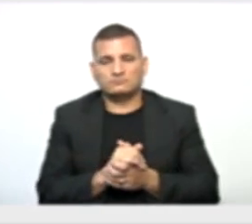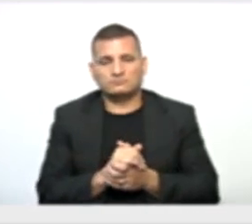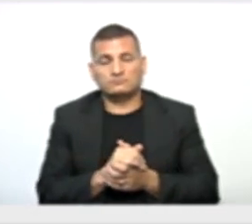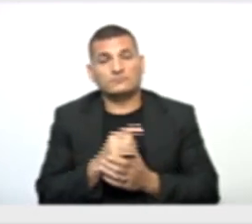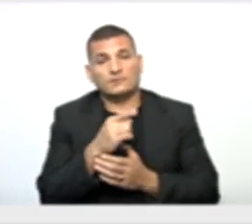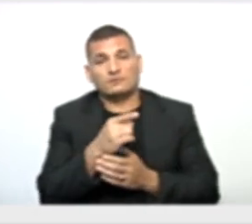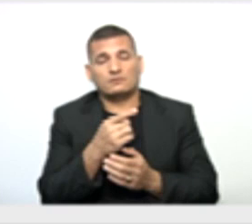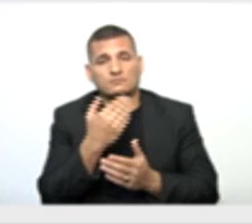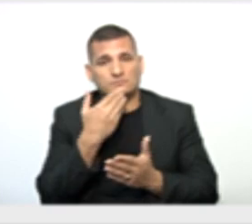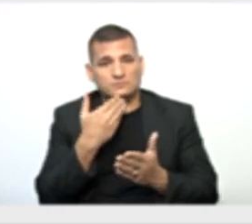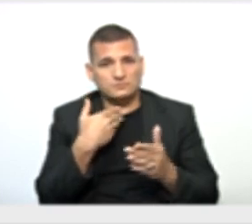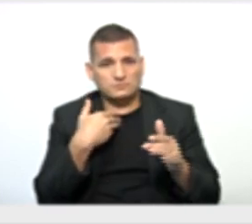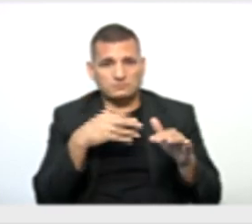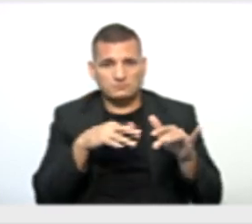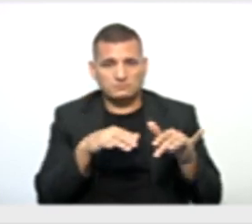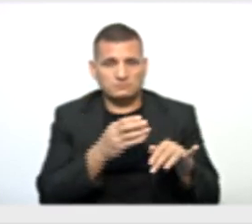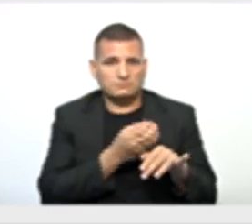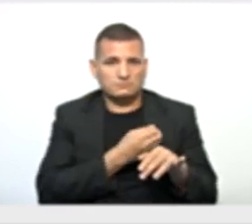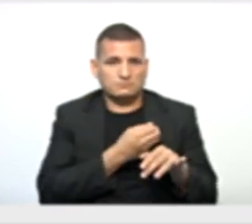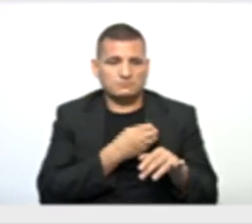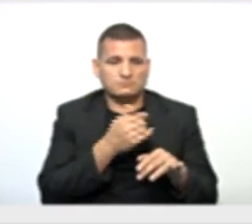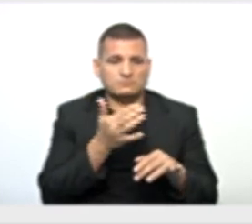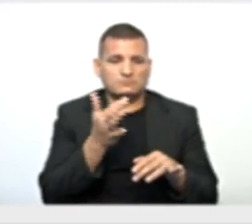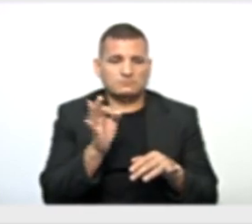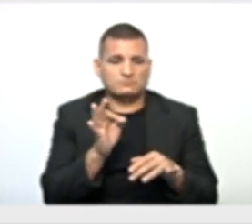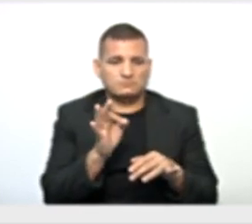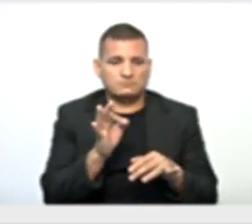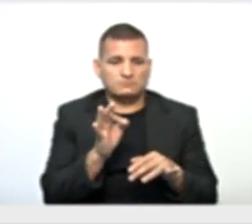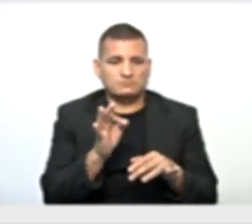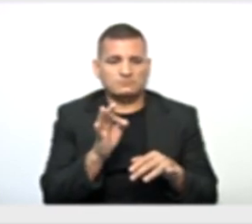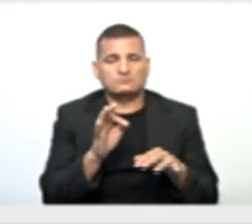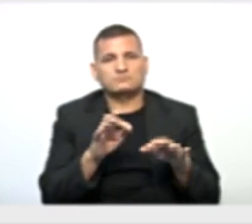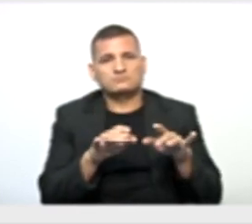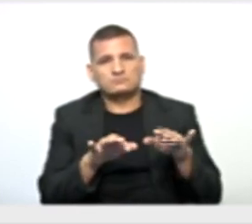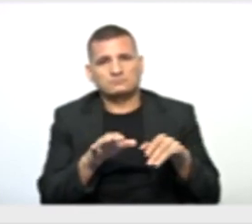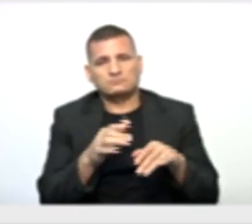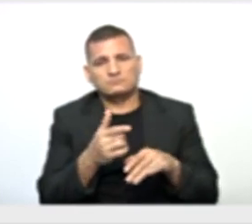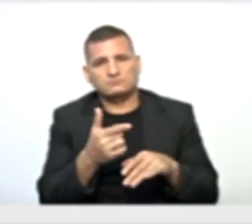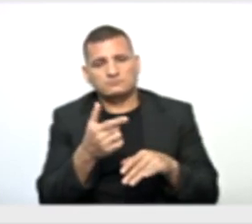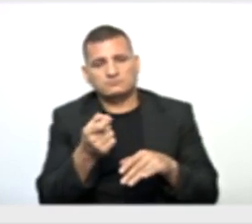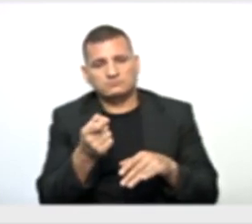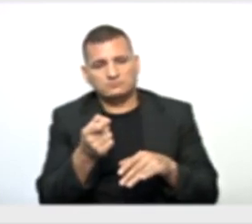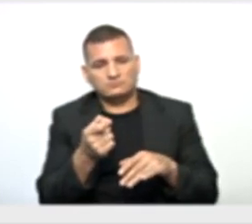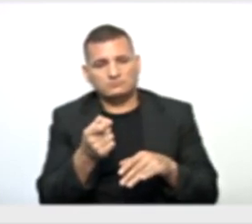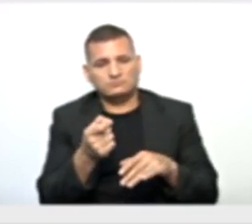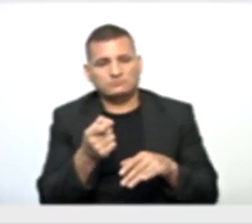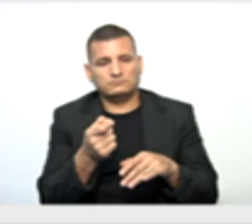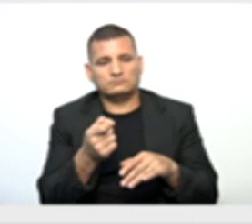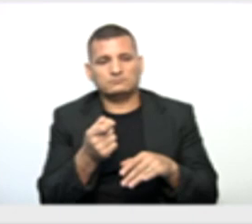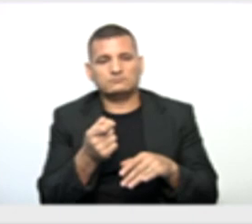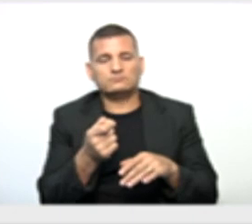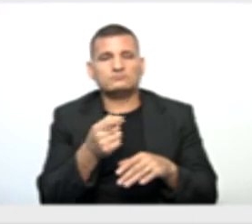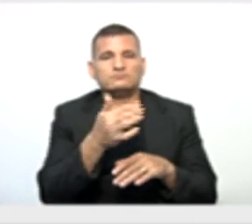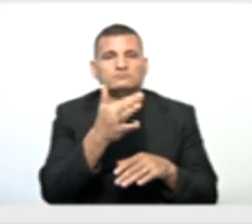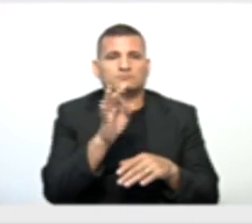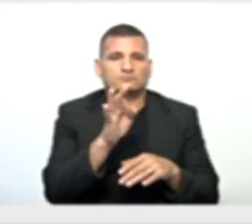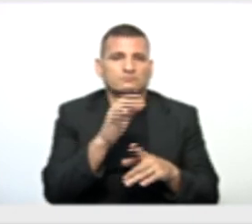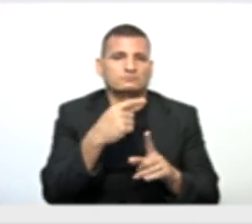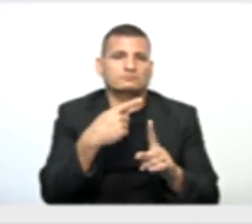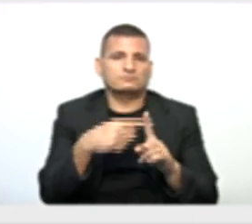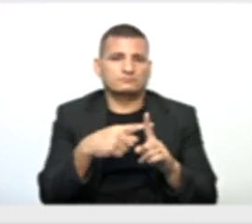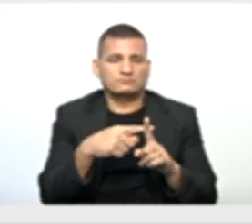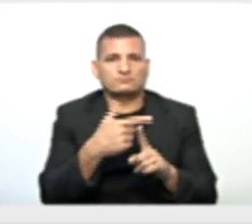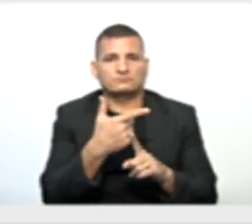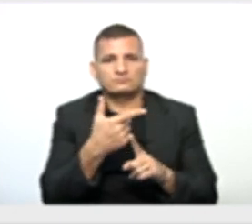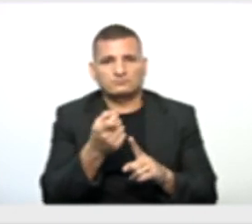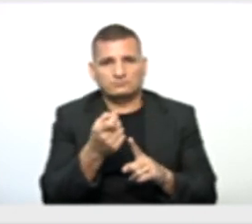para eu digitar um número, eu vou digitar 10, outro número 20, ele dá o resultado, 10 mais 20 é igual a 30.